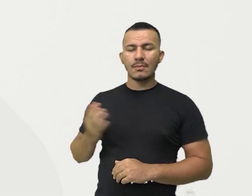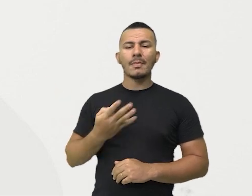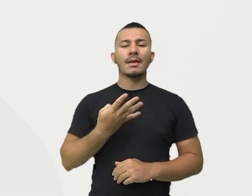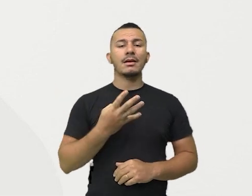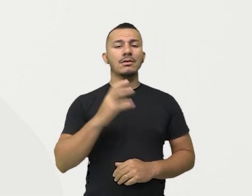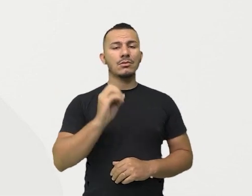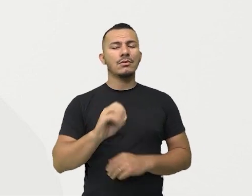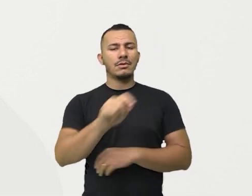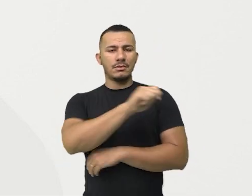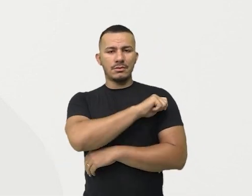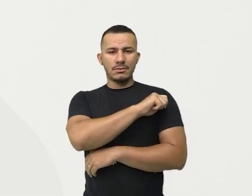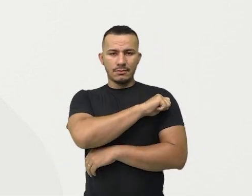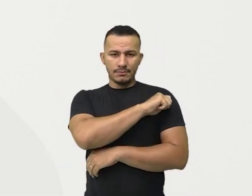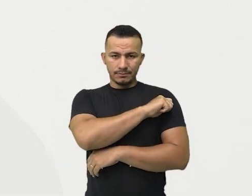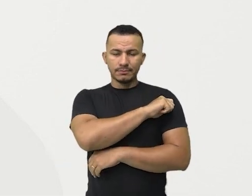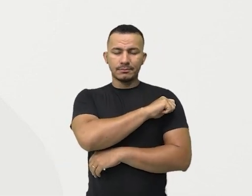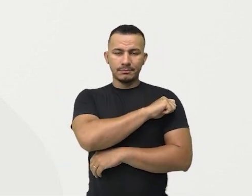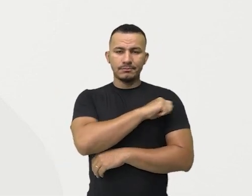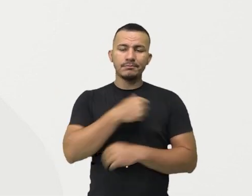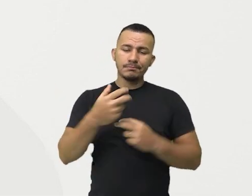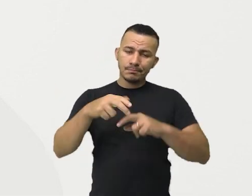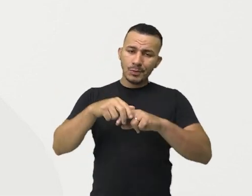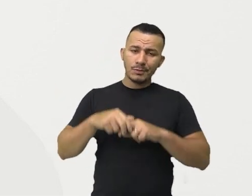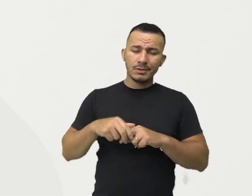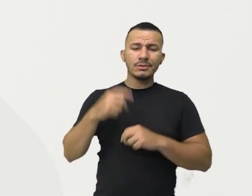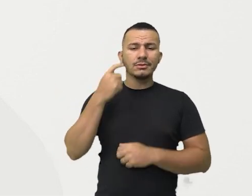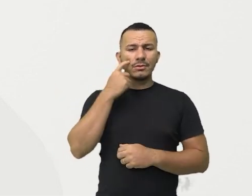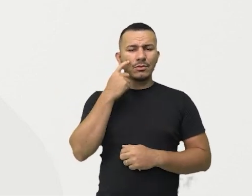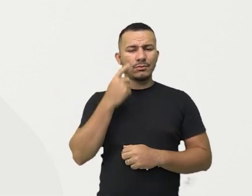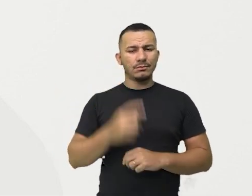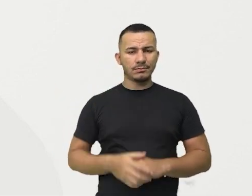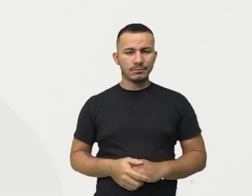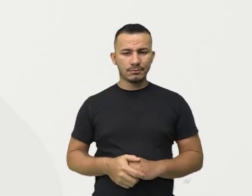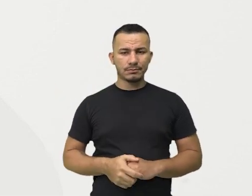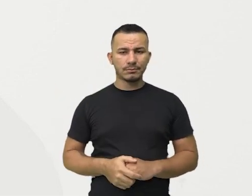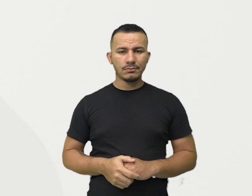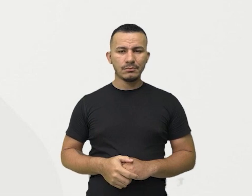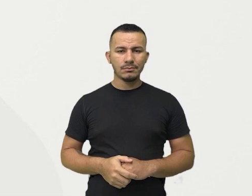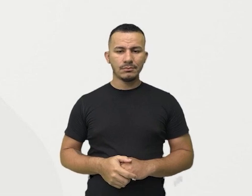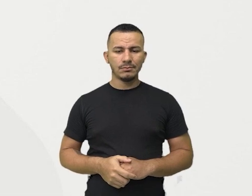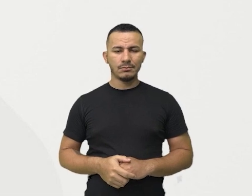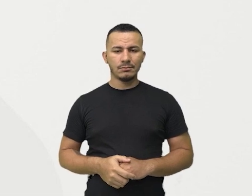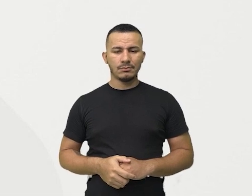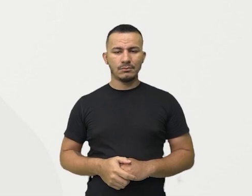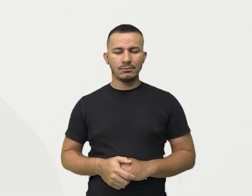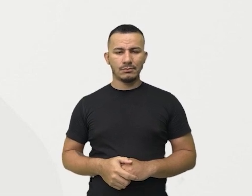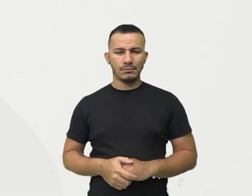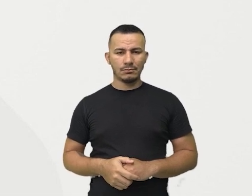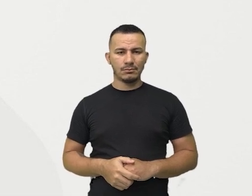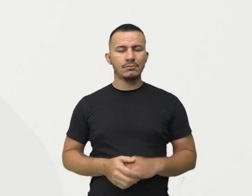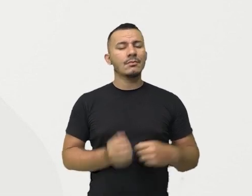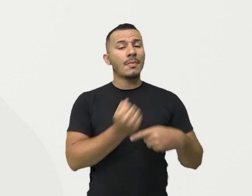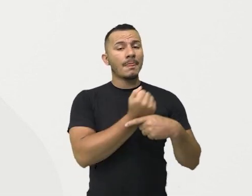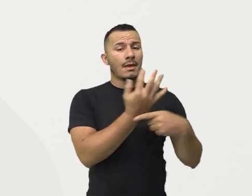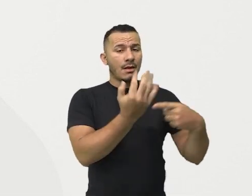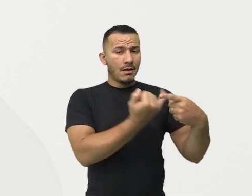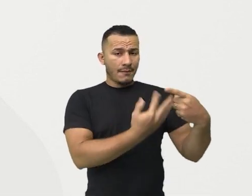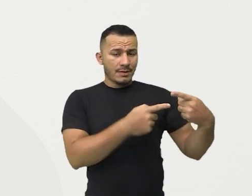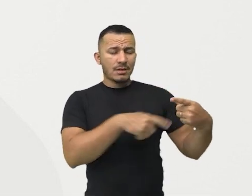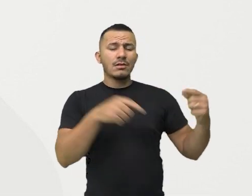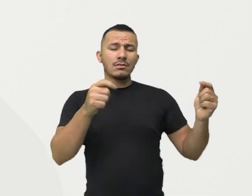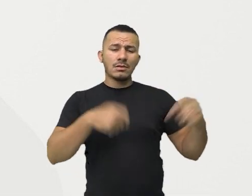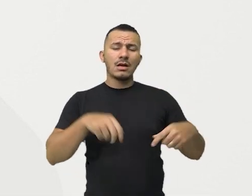40 alunos. Então, vejam só. Como a fração pode ser usada